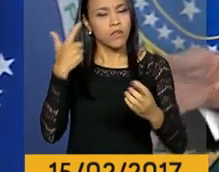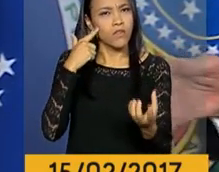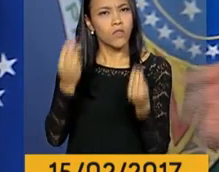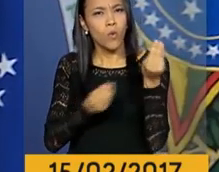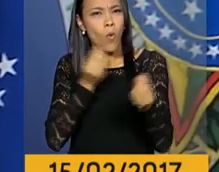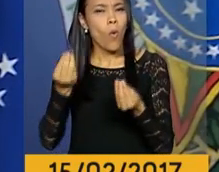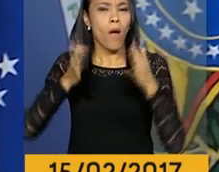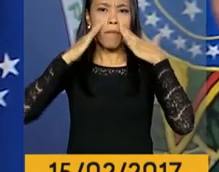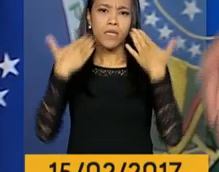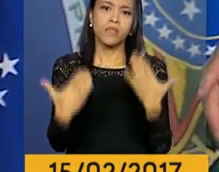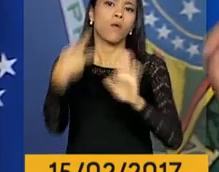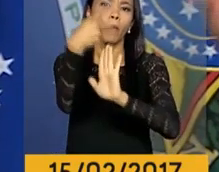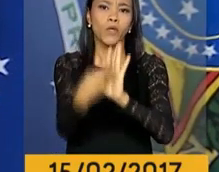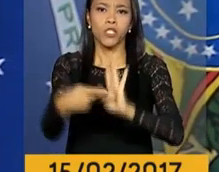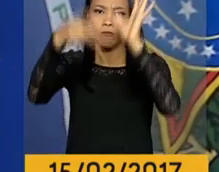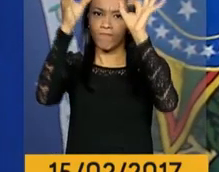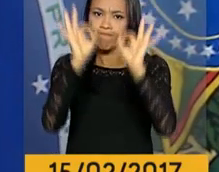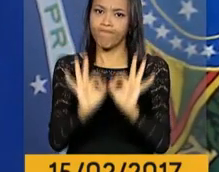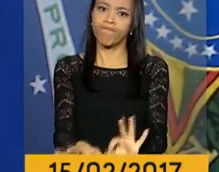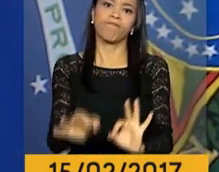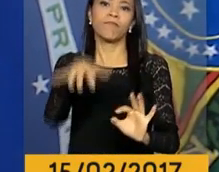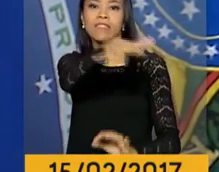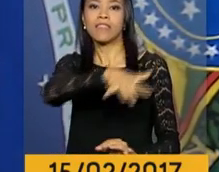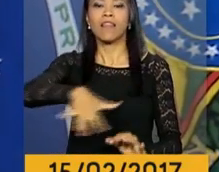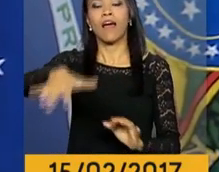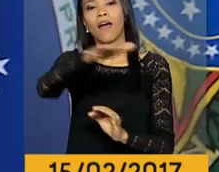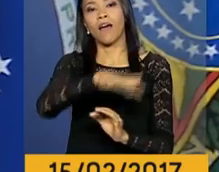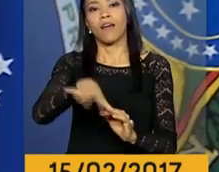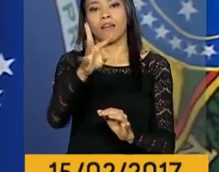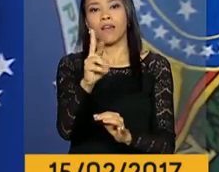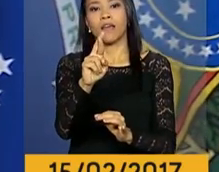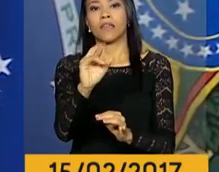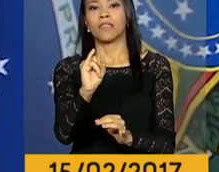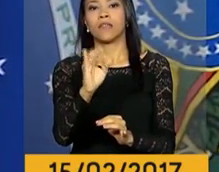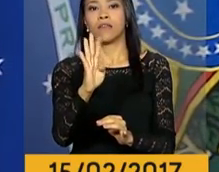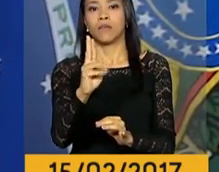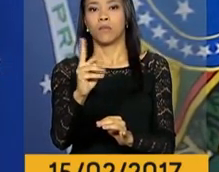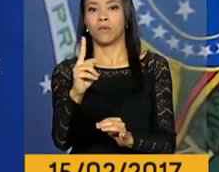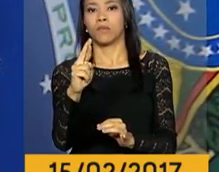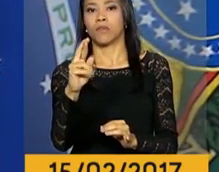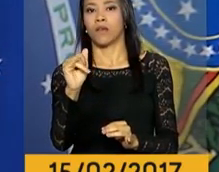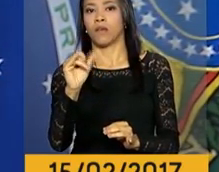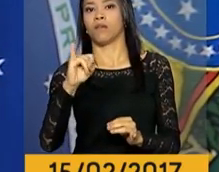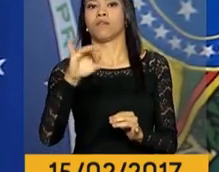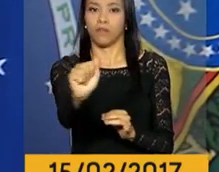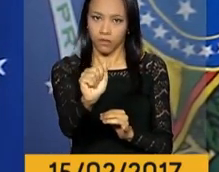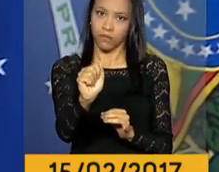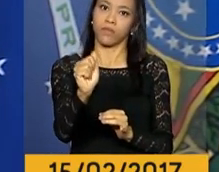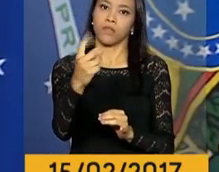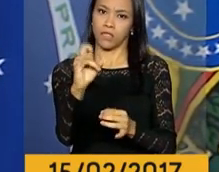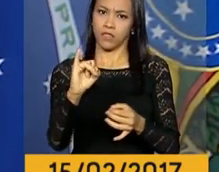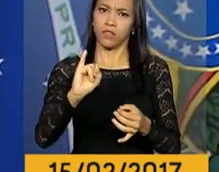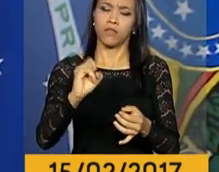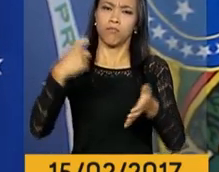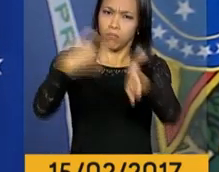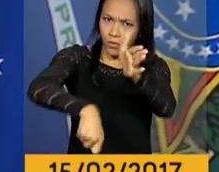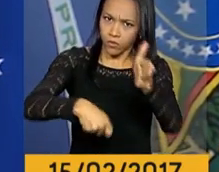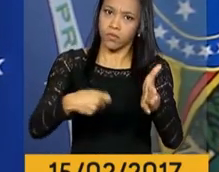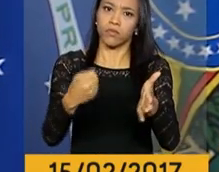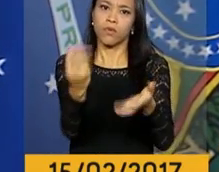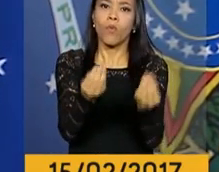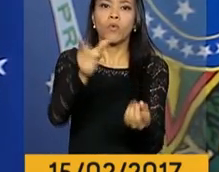apresentar um projeto definitivo daqueles que já tramitam no Congresso Nacional com vistas à simplificação